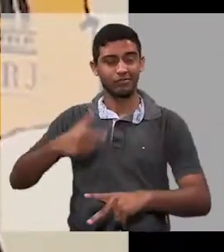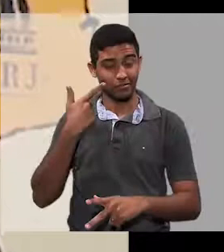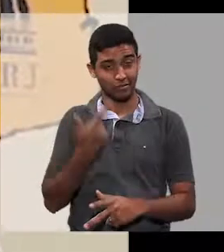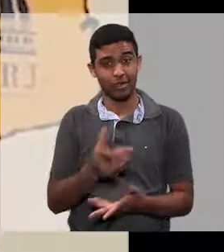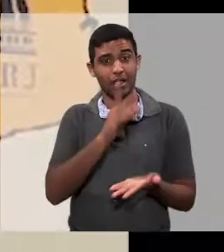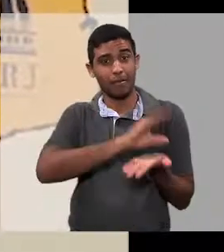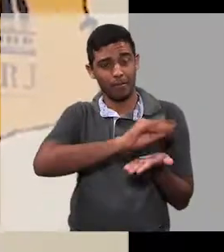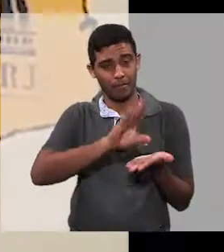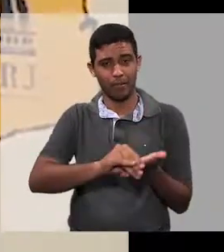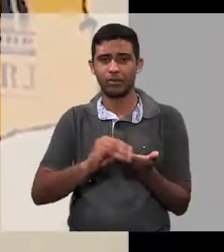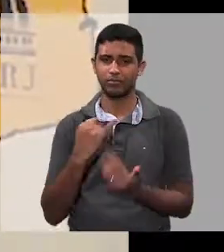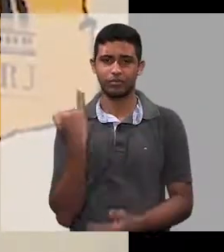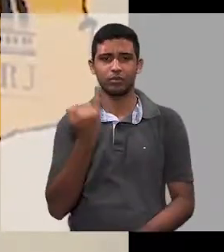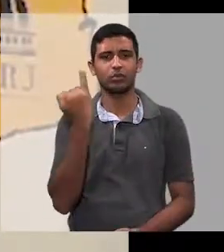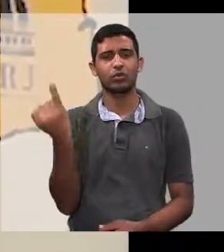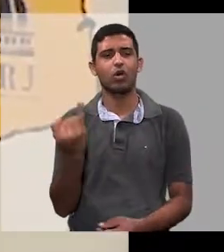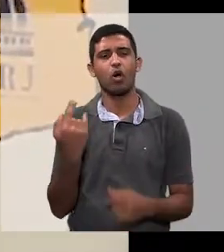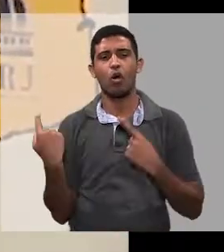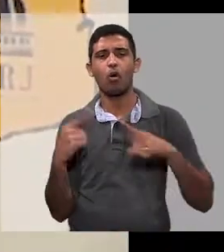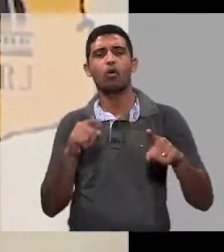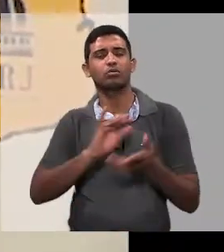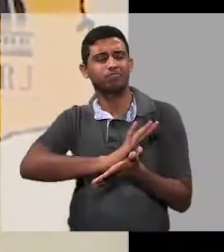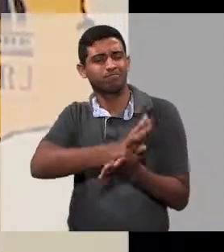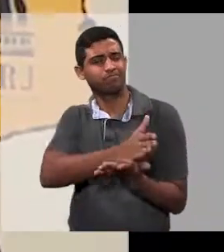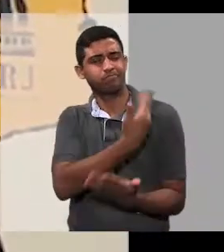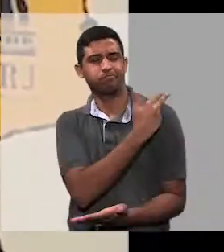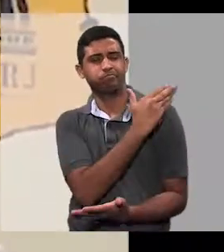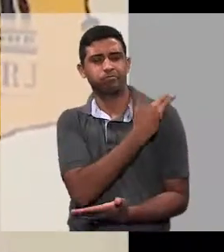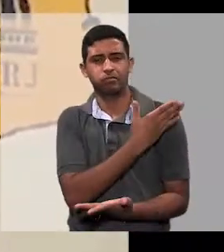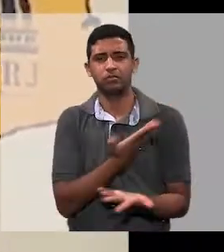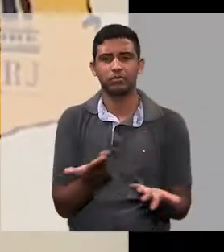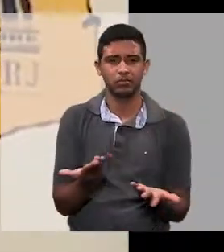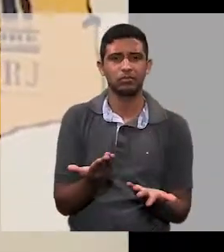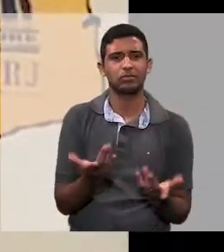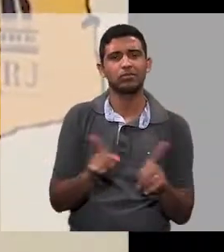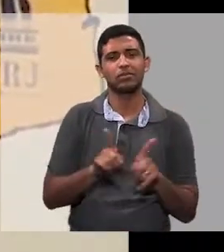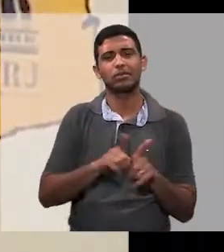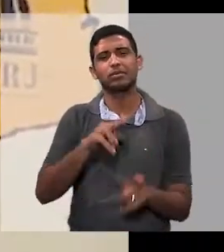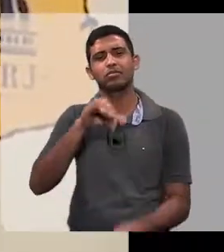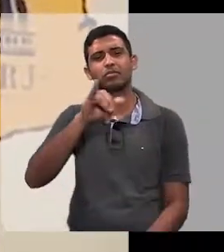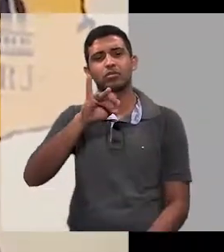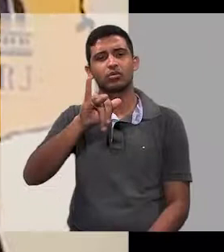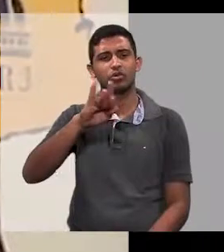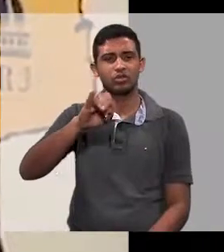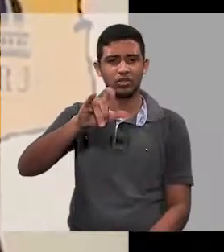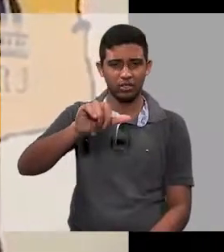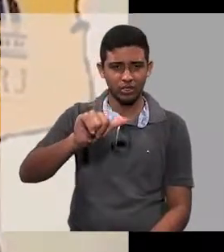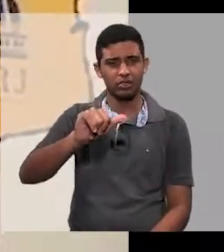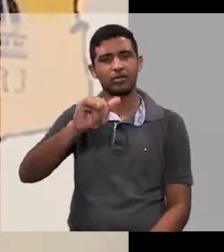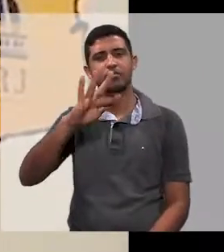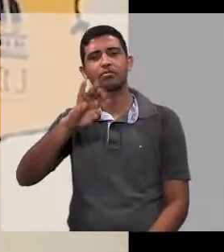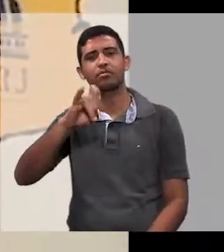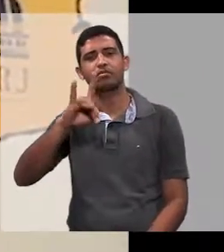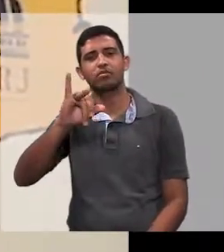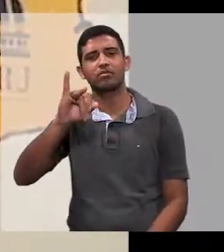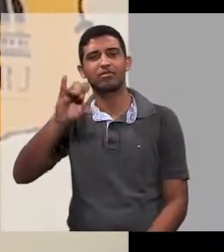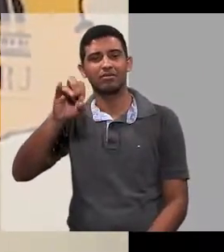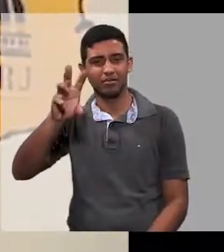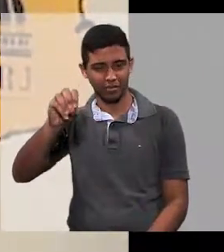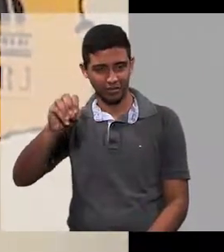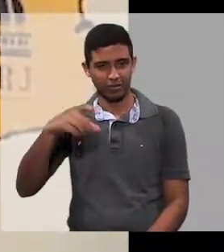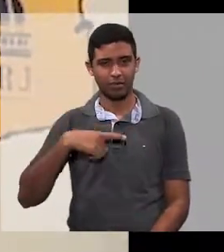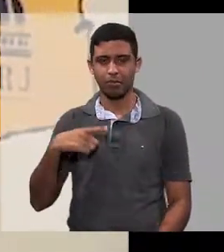pauta fundamental, que é a pauta do combate ao racismo, do combate ao preconceito, do combate à misoginia, do combate ao feminicídio, e que atinge